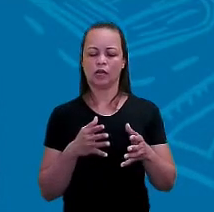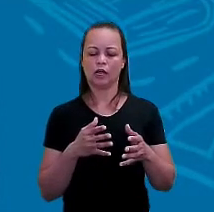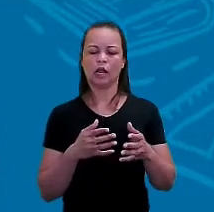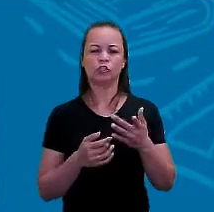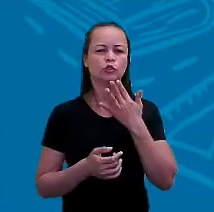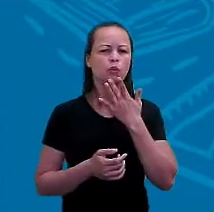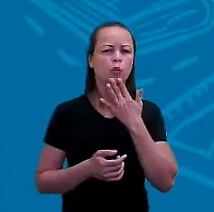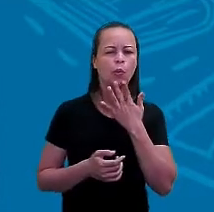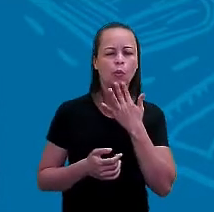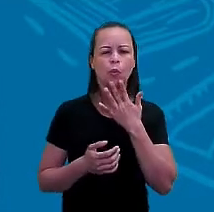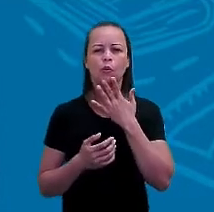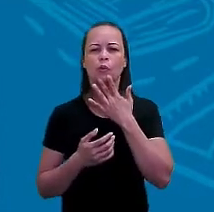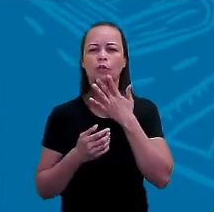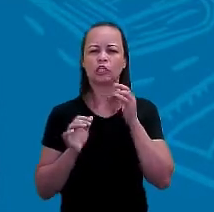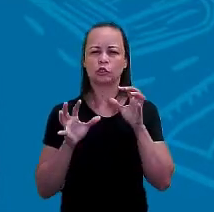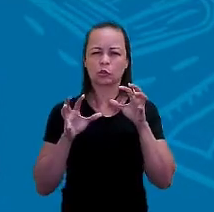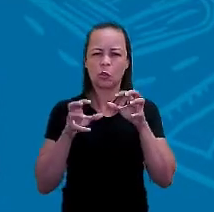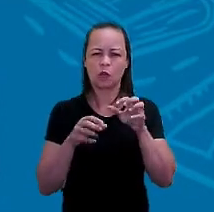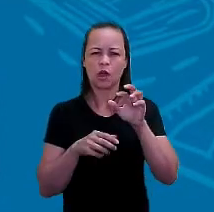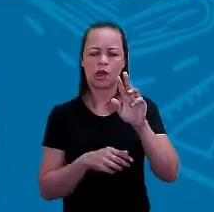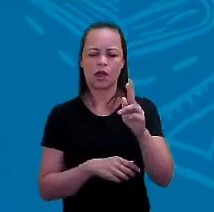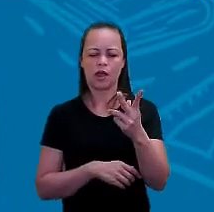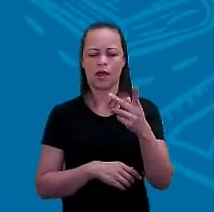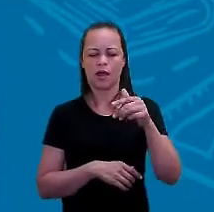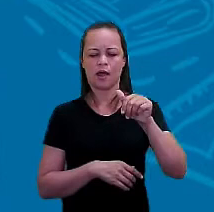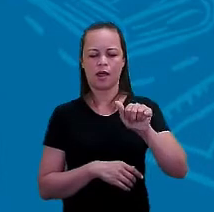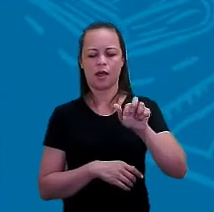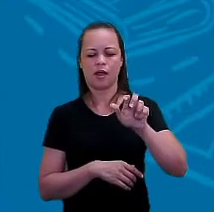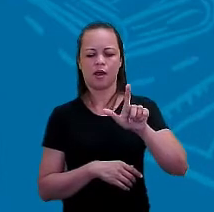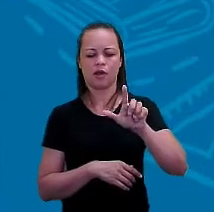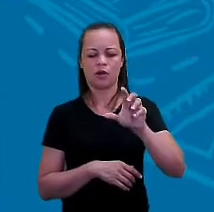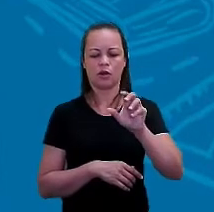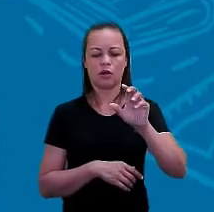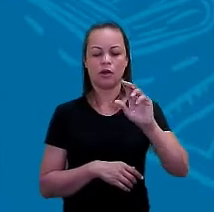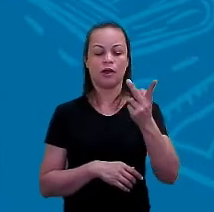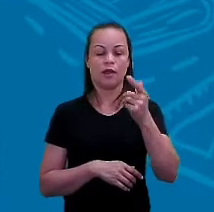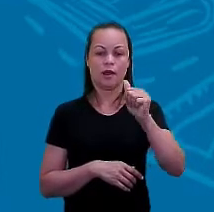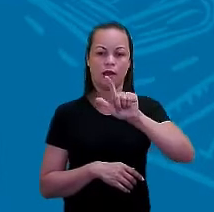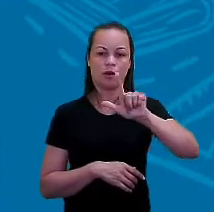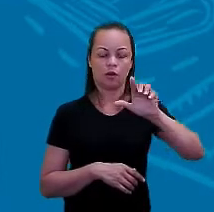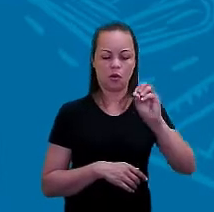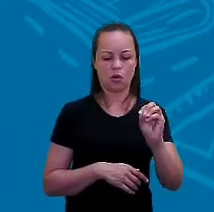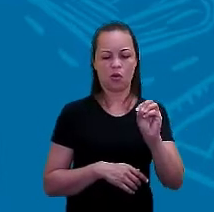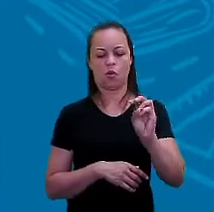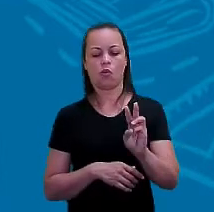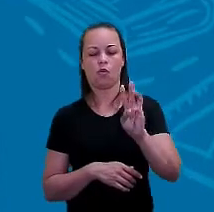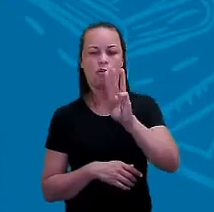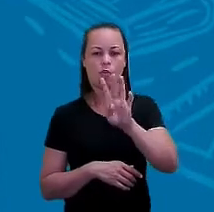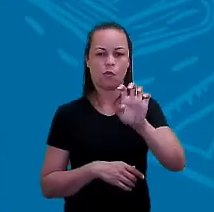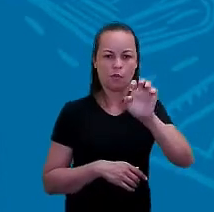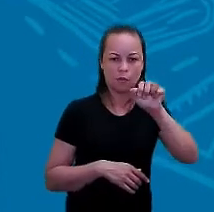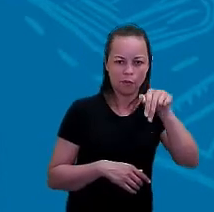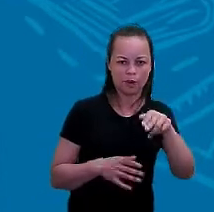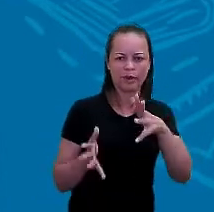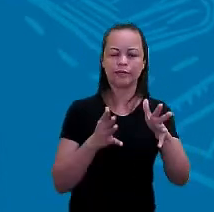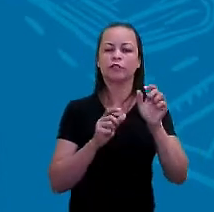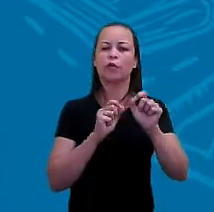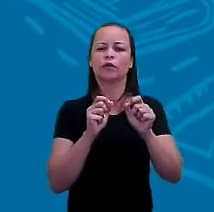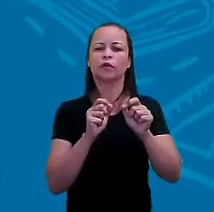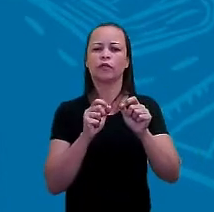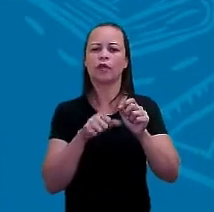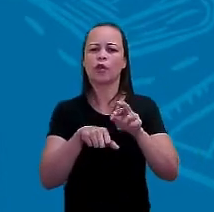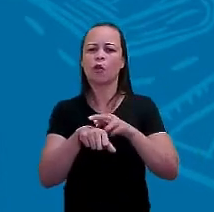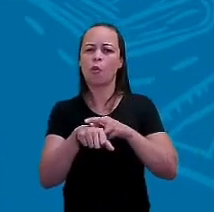são laranja, preto e roxo. Também está correto. Na